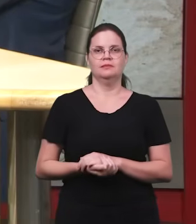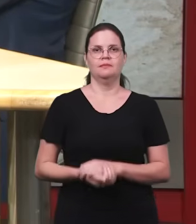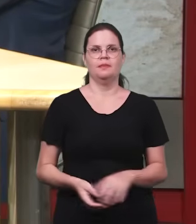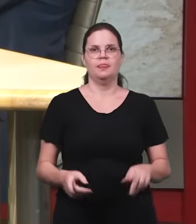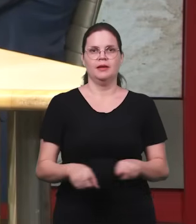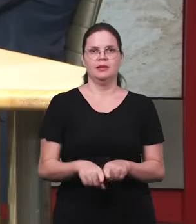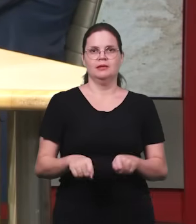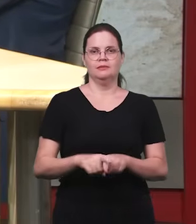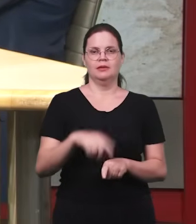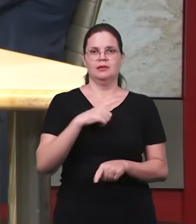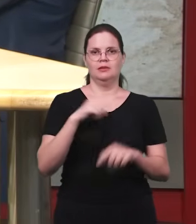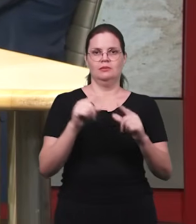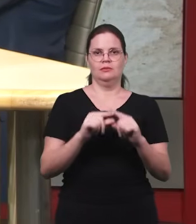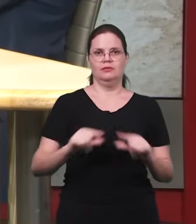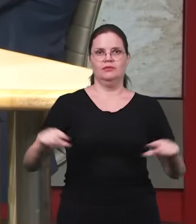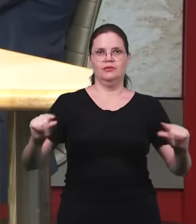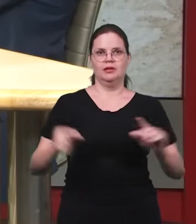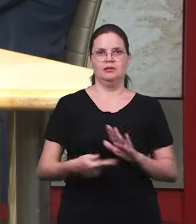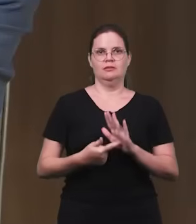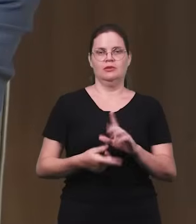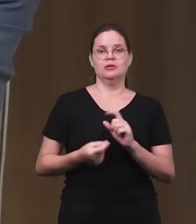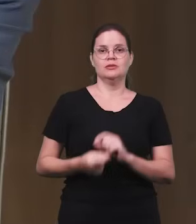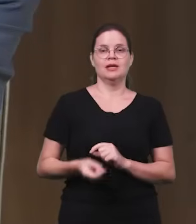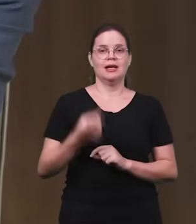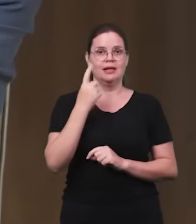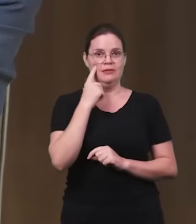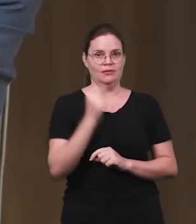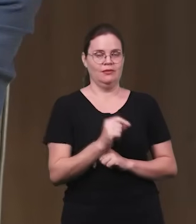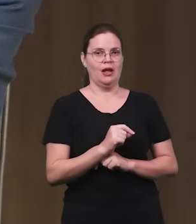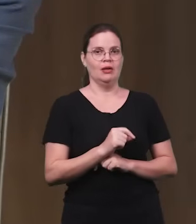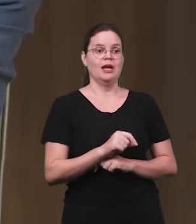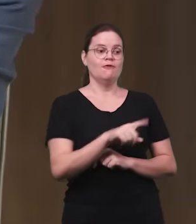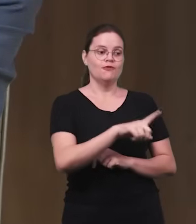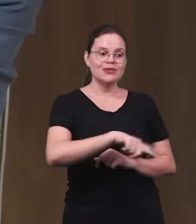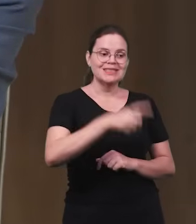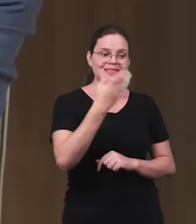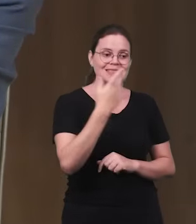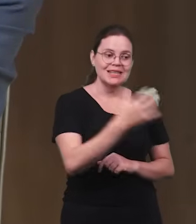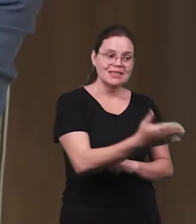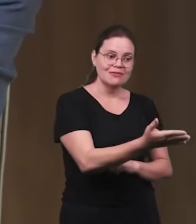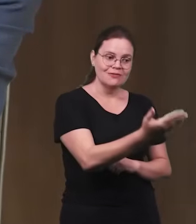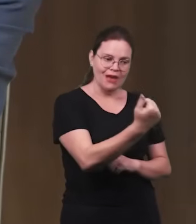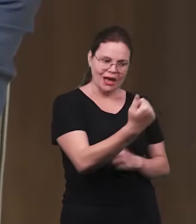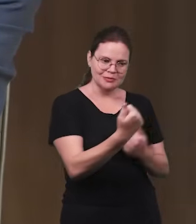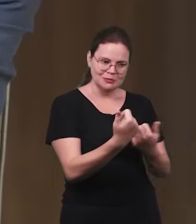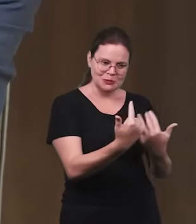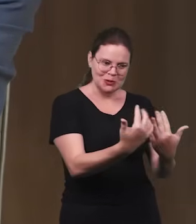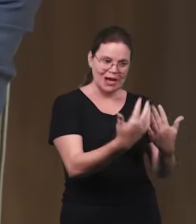expressão que ele usa depois do convite é: vinde, meninos, ouvi. Então, é